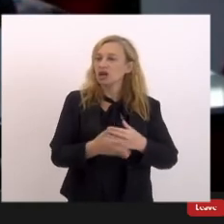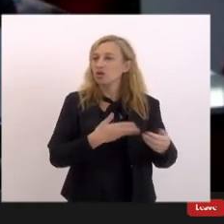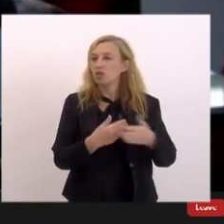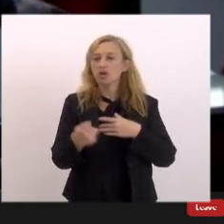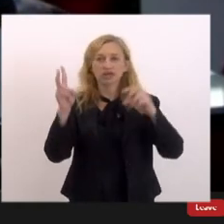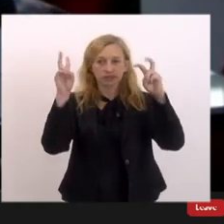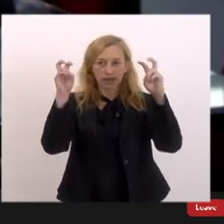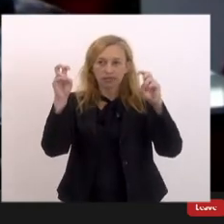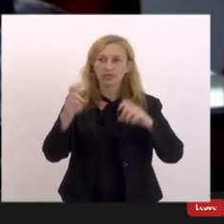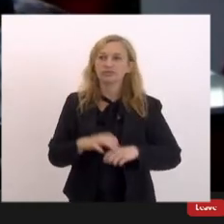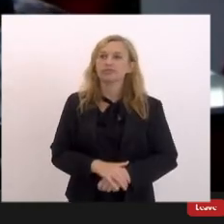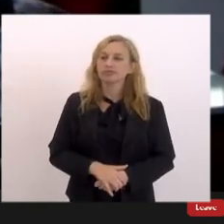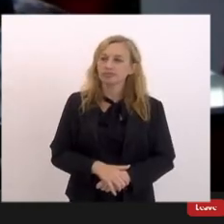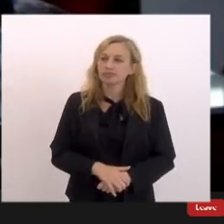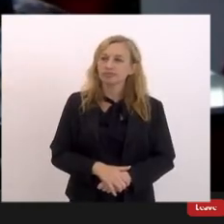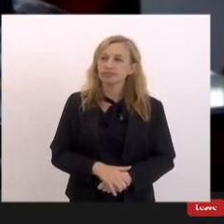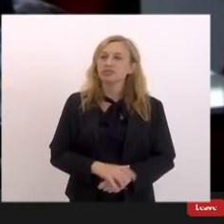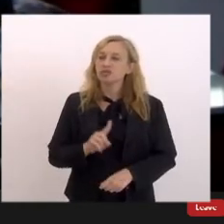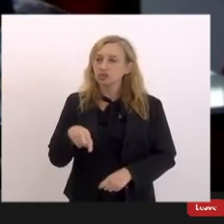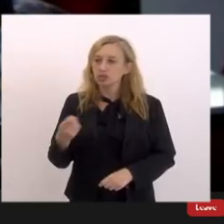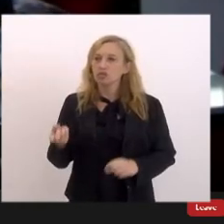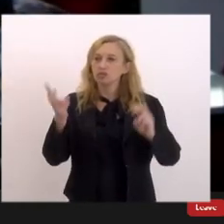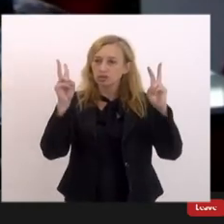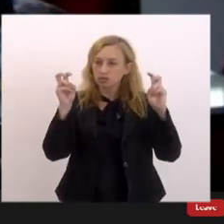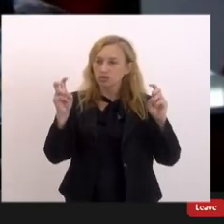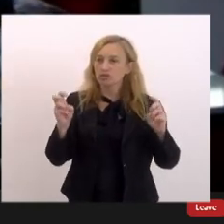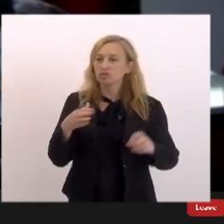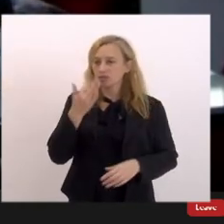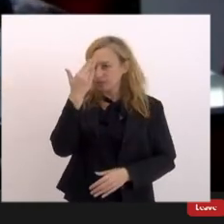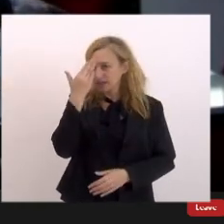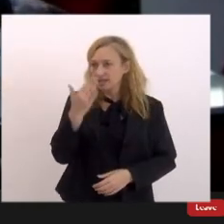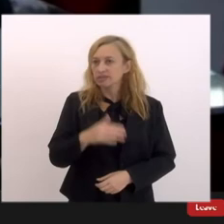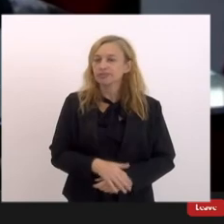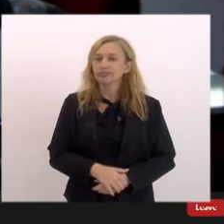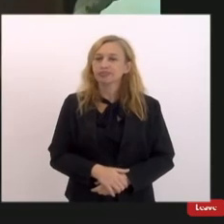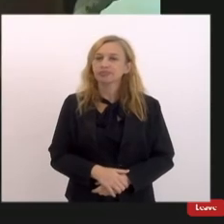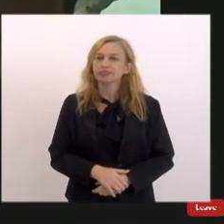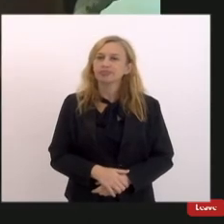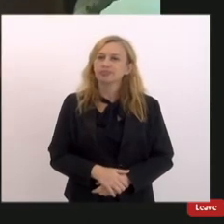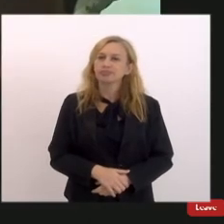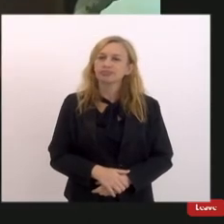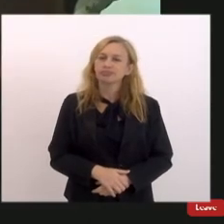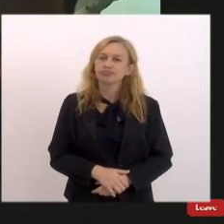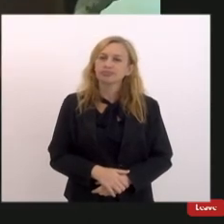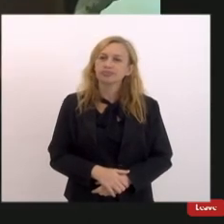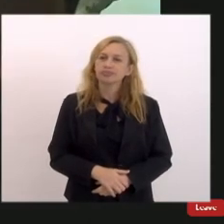tema, tá? Em outras ocasiões. Agradeço aí.